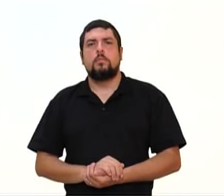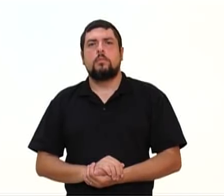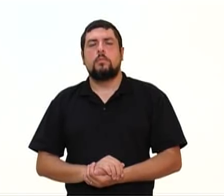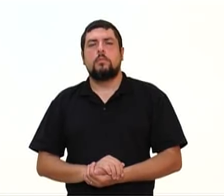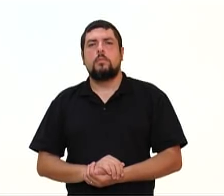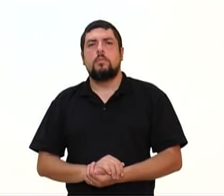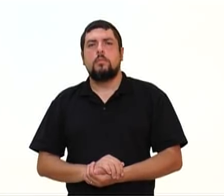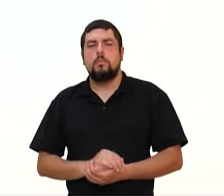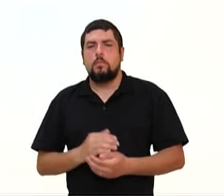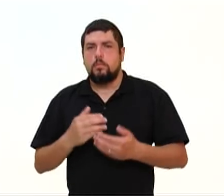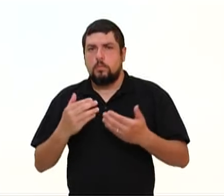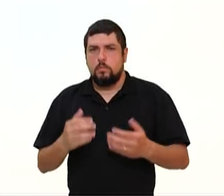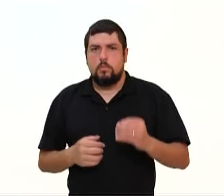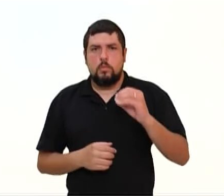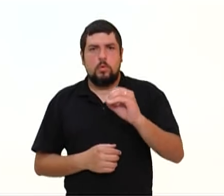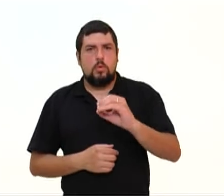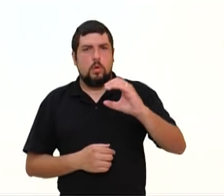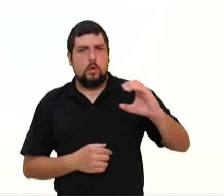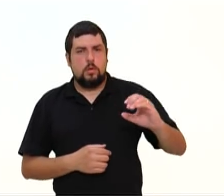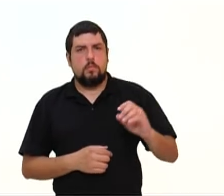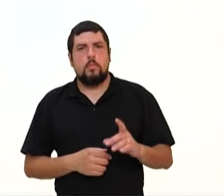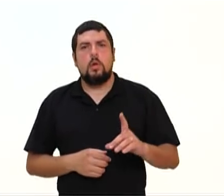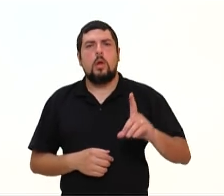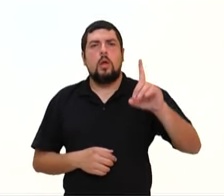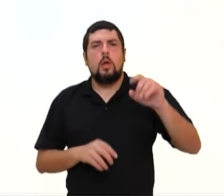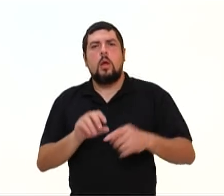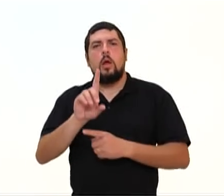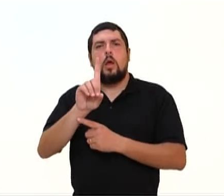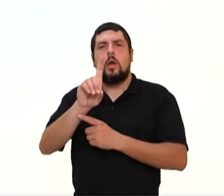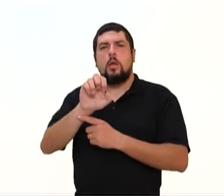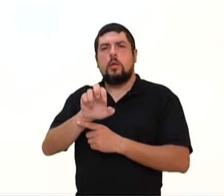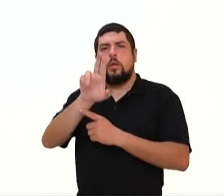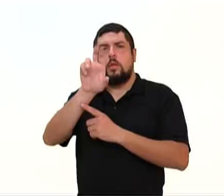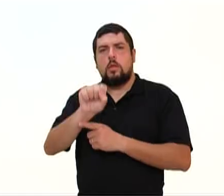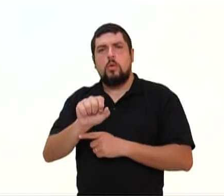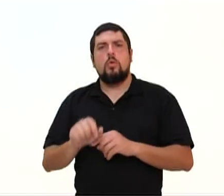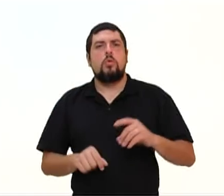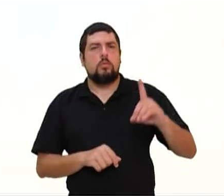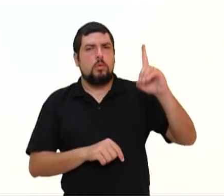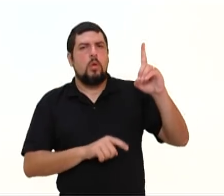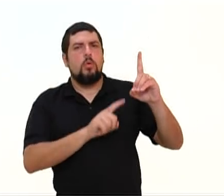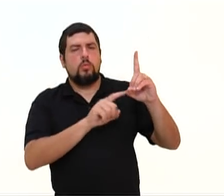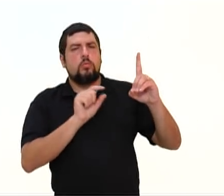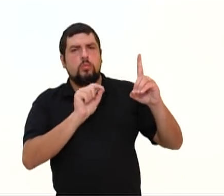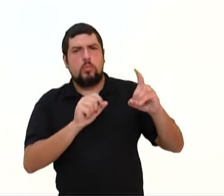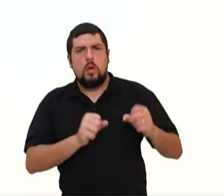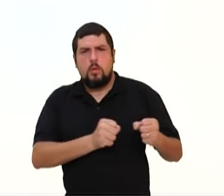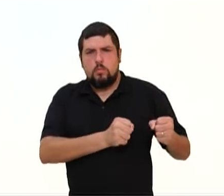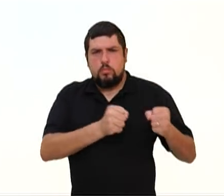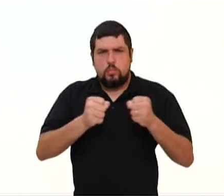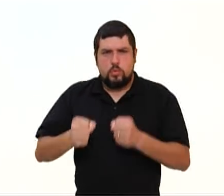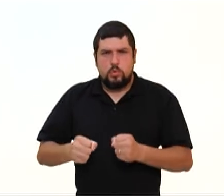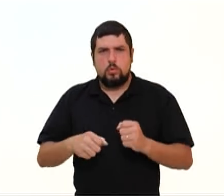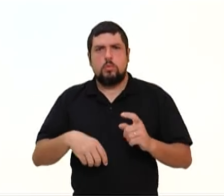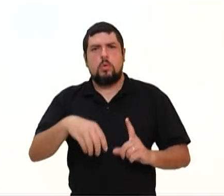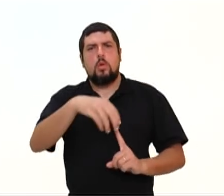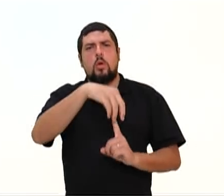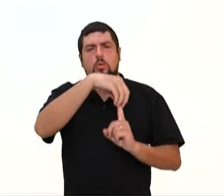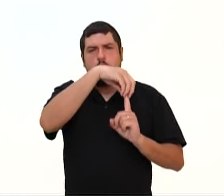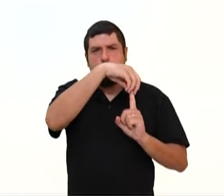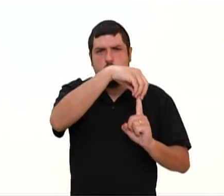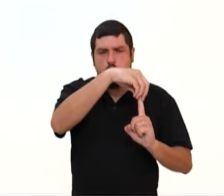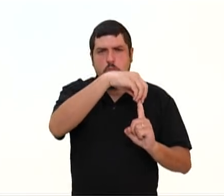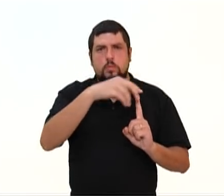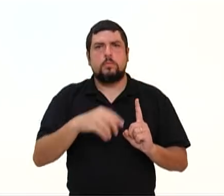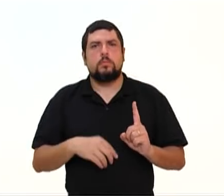Deus, o Ocidente, Deus é o Criador. Ele é todo-poderoso, é o único no monoteísmo. A crença